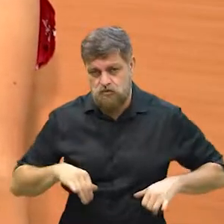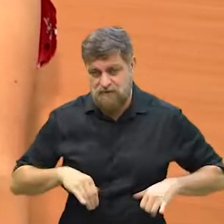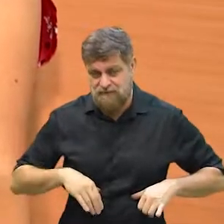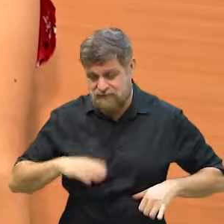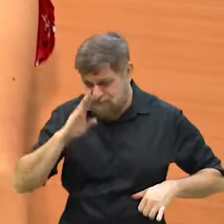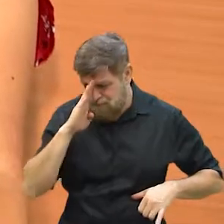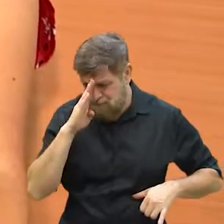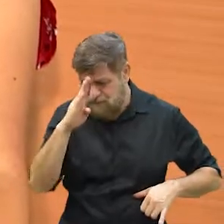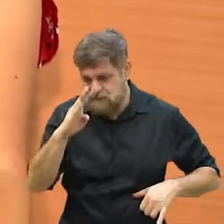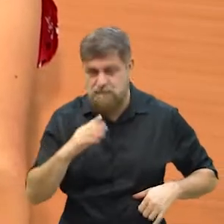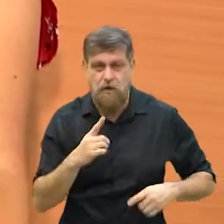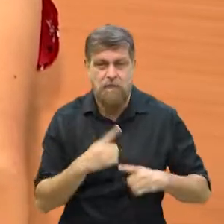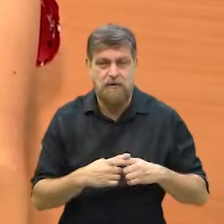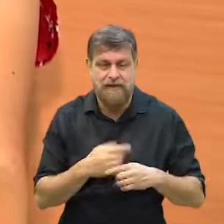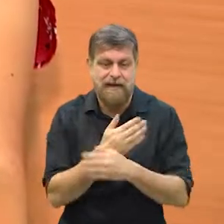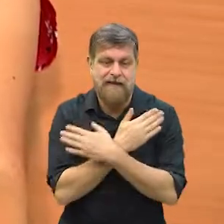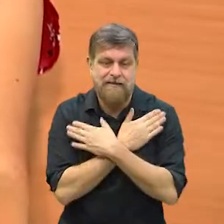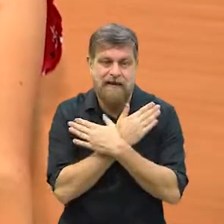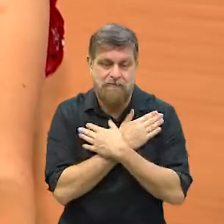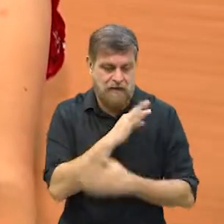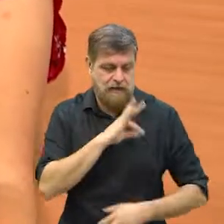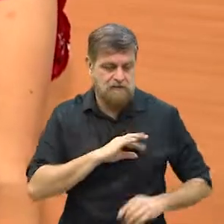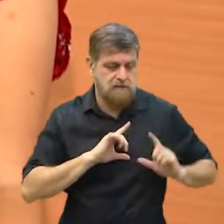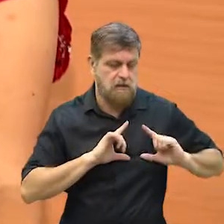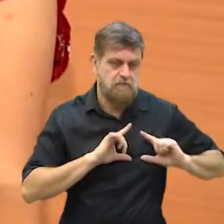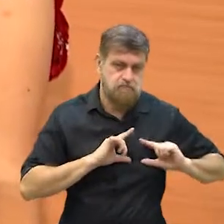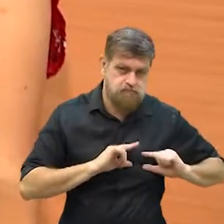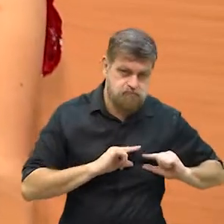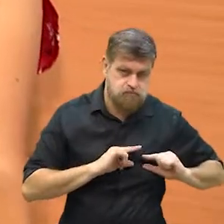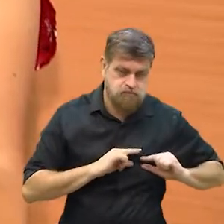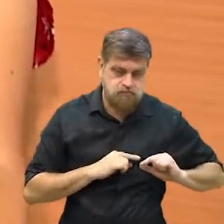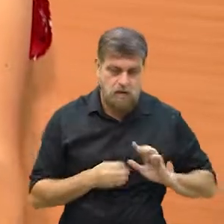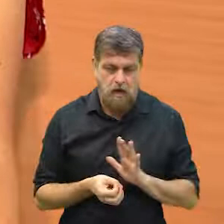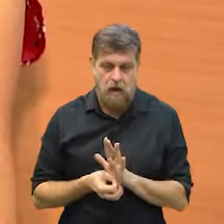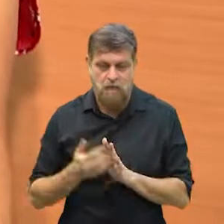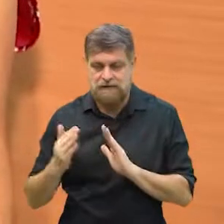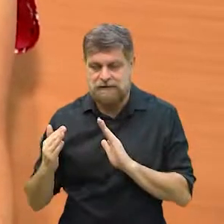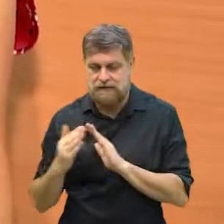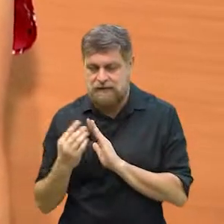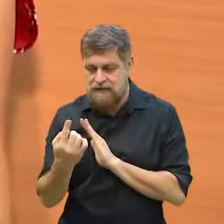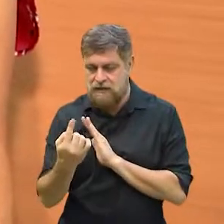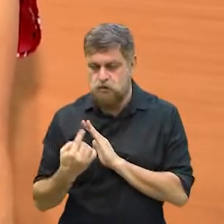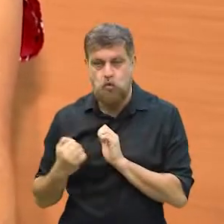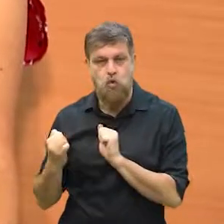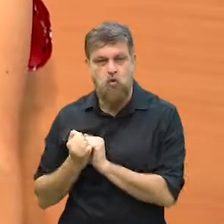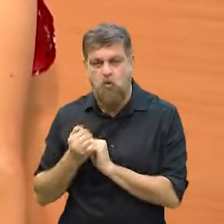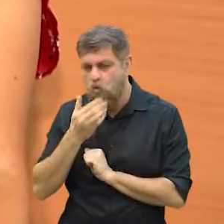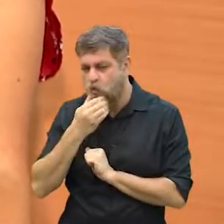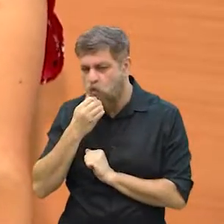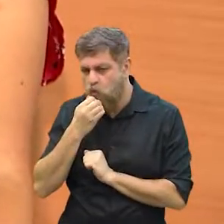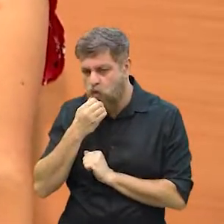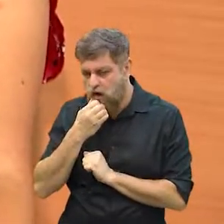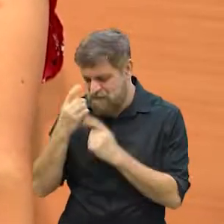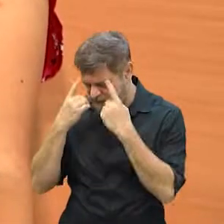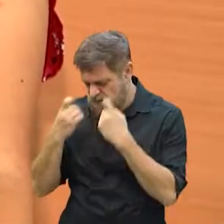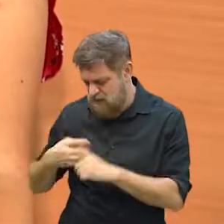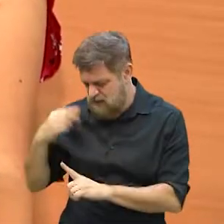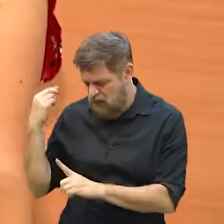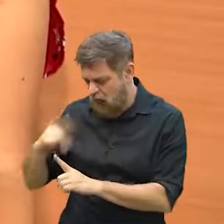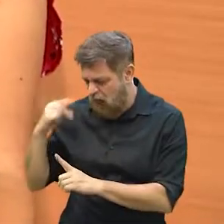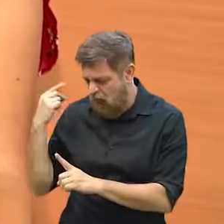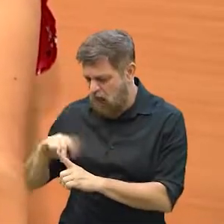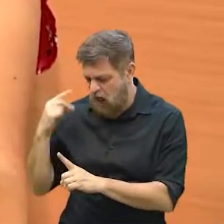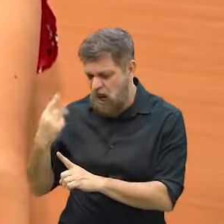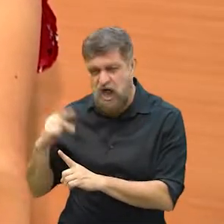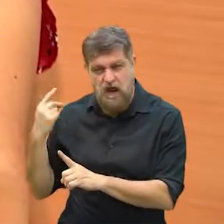mais afetadas pelo perda do emprego, pelo achatamento da renda, muitas estão confinadas com seus agressores,